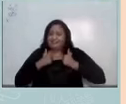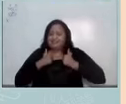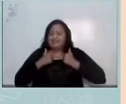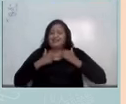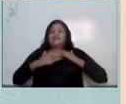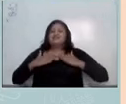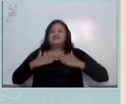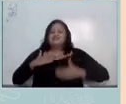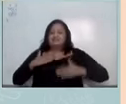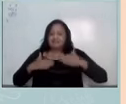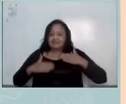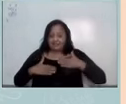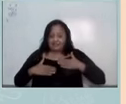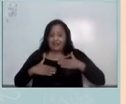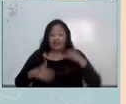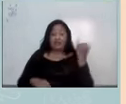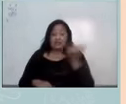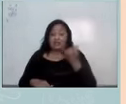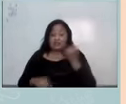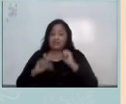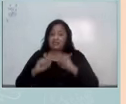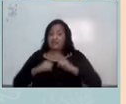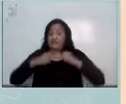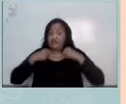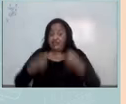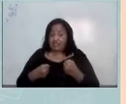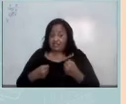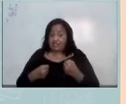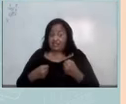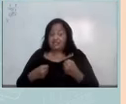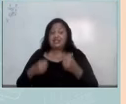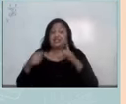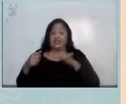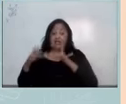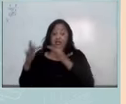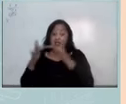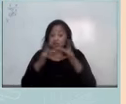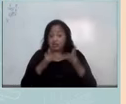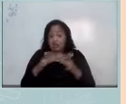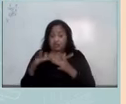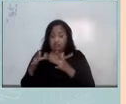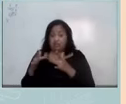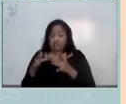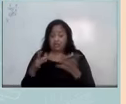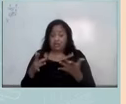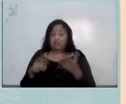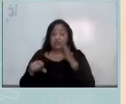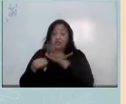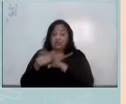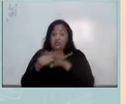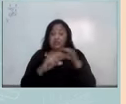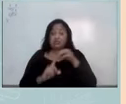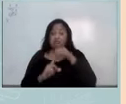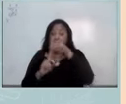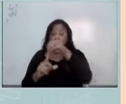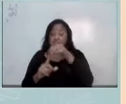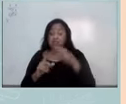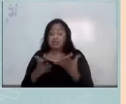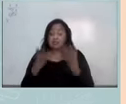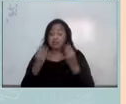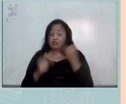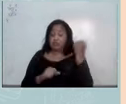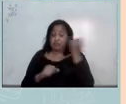para a gente ter aí defesa se por acaso a gente entrar em contato com esses agentes causadores de doenças. Né? Então, a nossa imunidade é muito